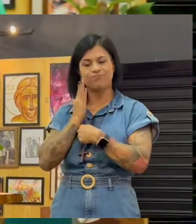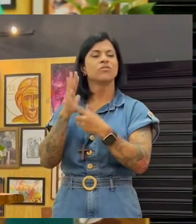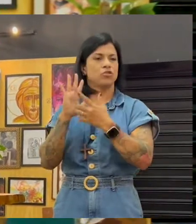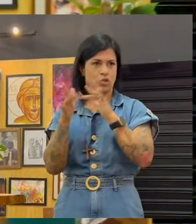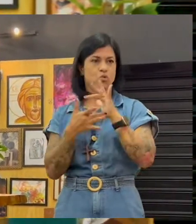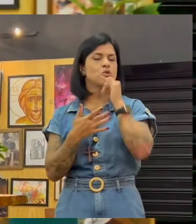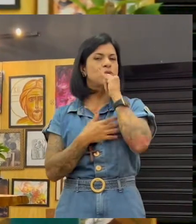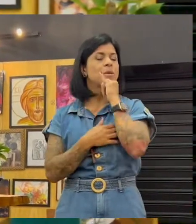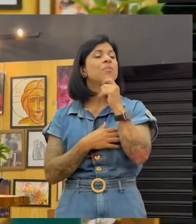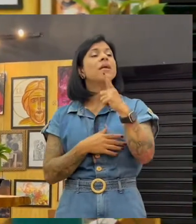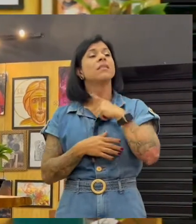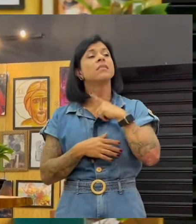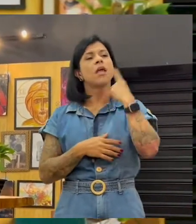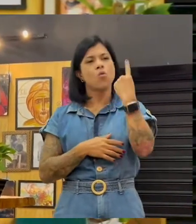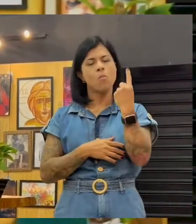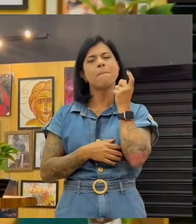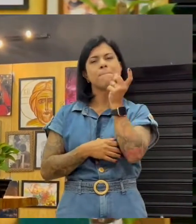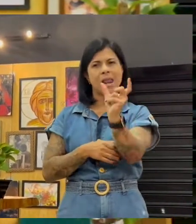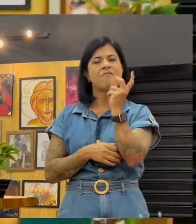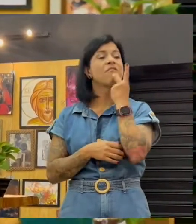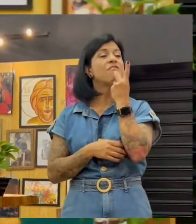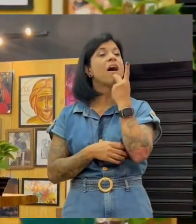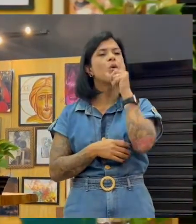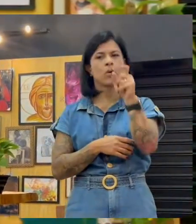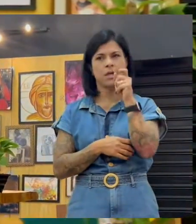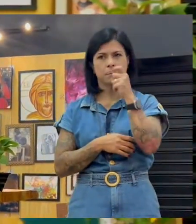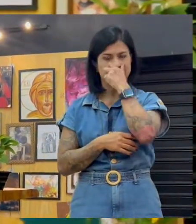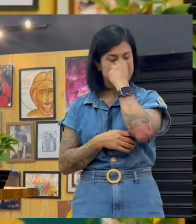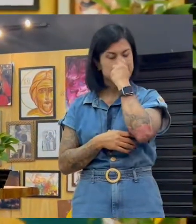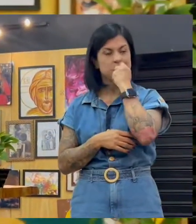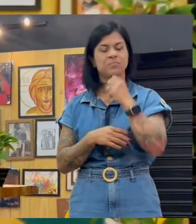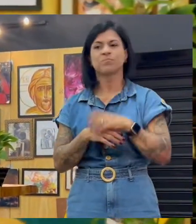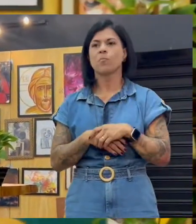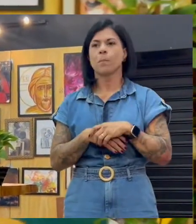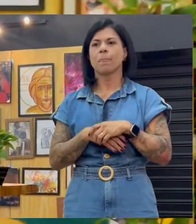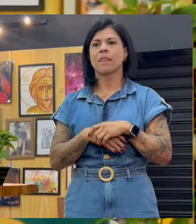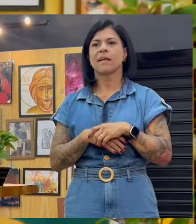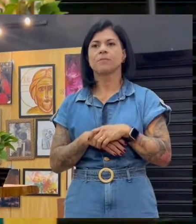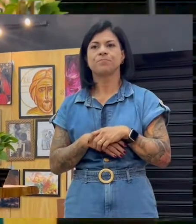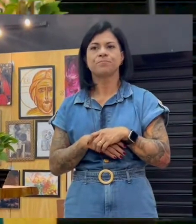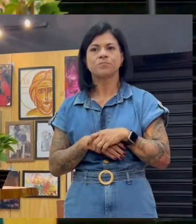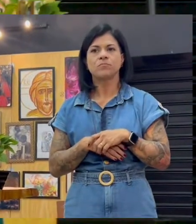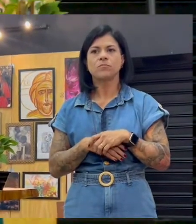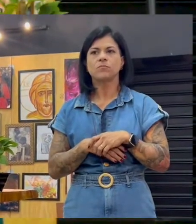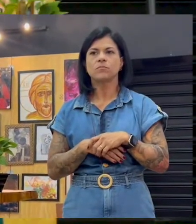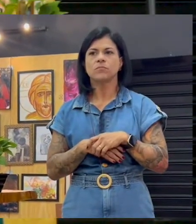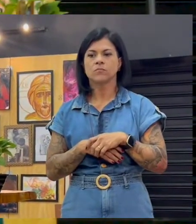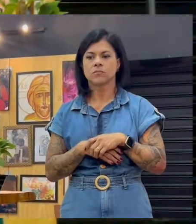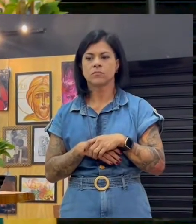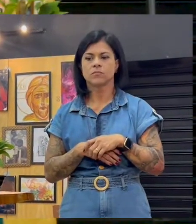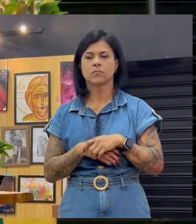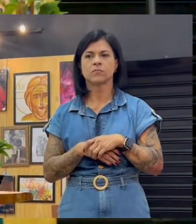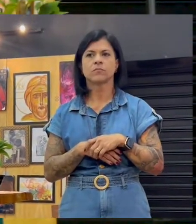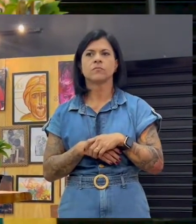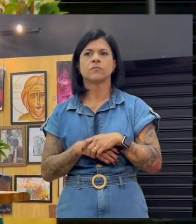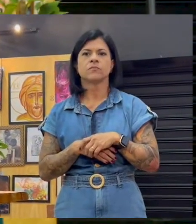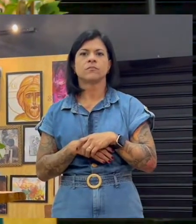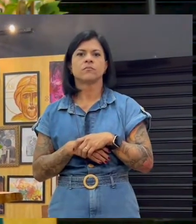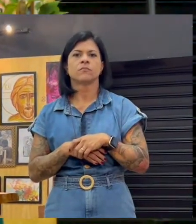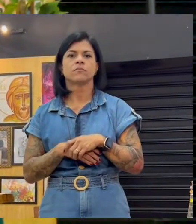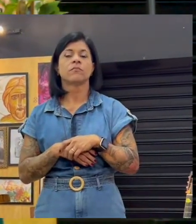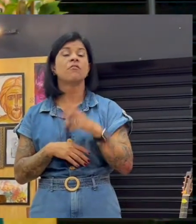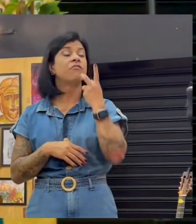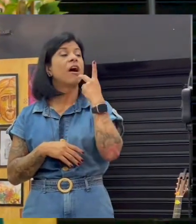crescente compreensão do reino dos céus a todos os aspectos da sua vida. É isso. É isso que é ser discípulo de